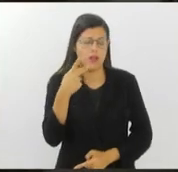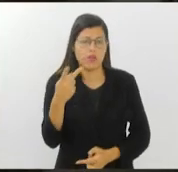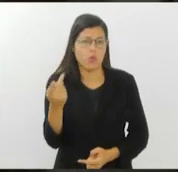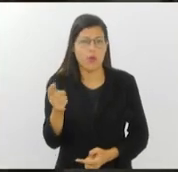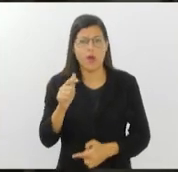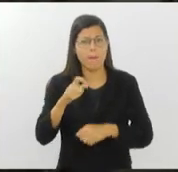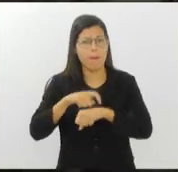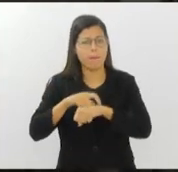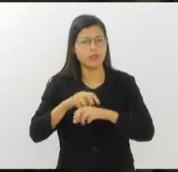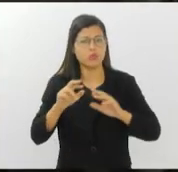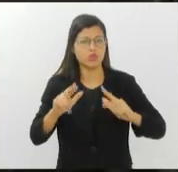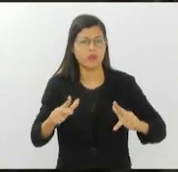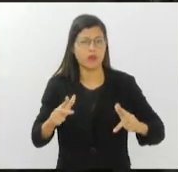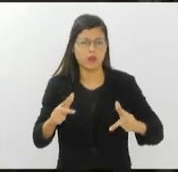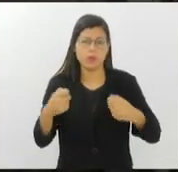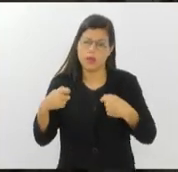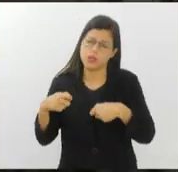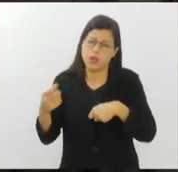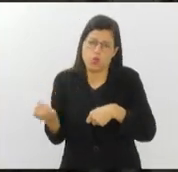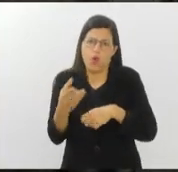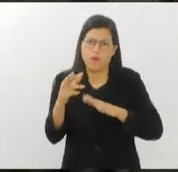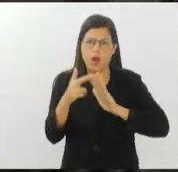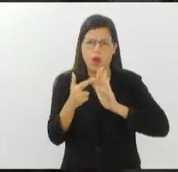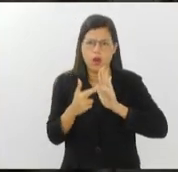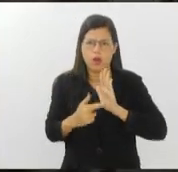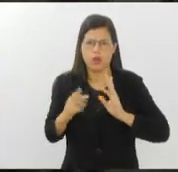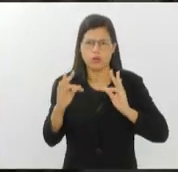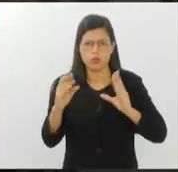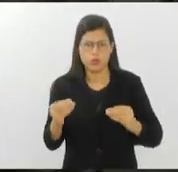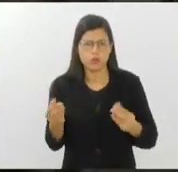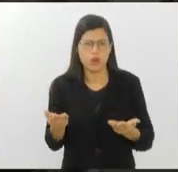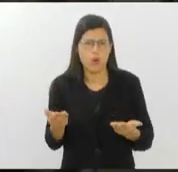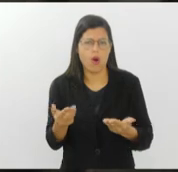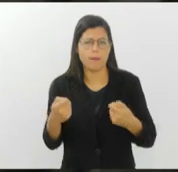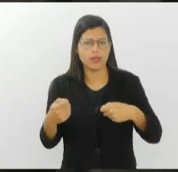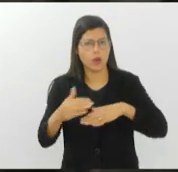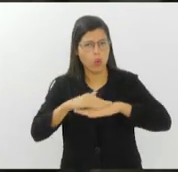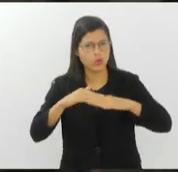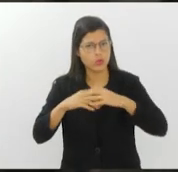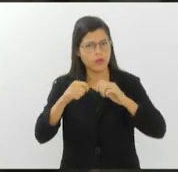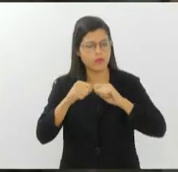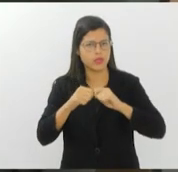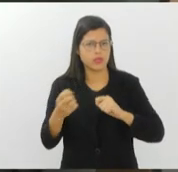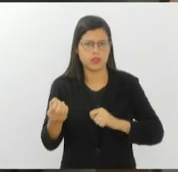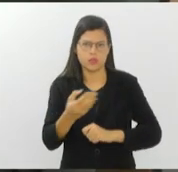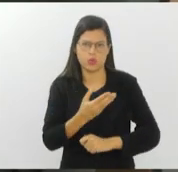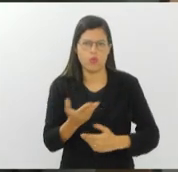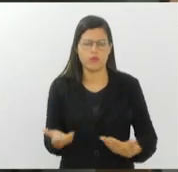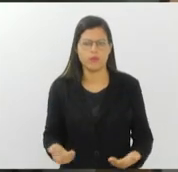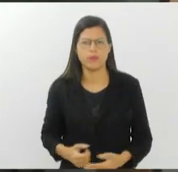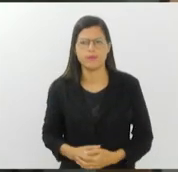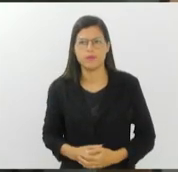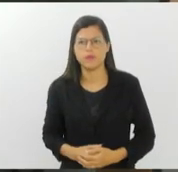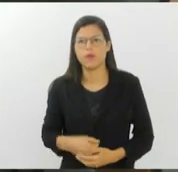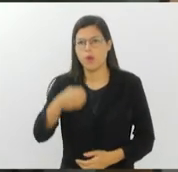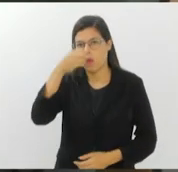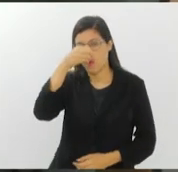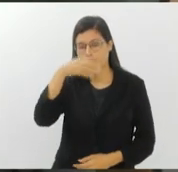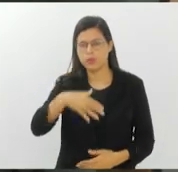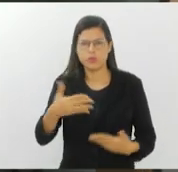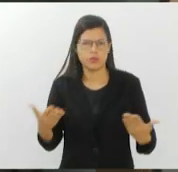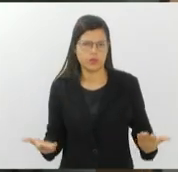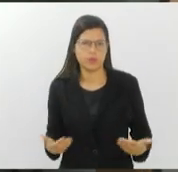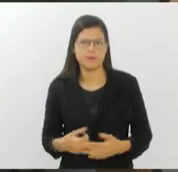temos um novo cenário, precisamos fazer uma nova regulamentação, então todos agora é hora de construir esse novo cenário. É um absurdo isso.